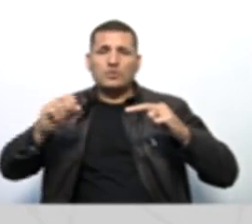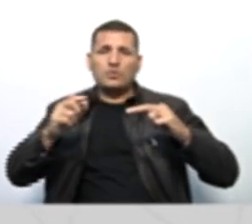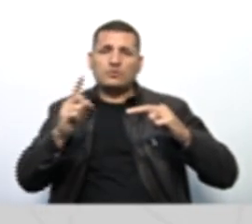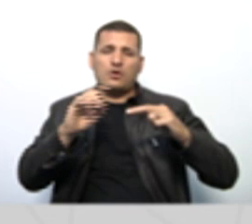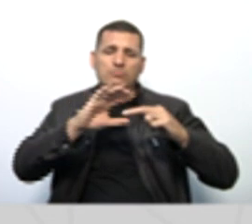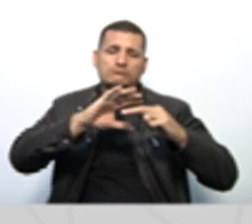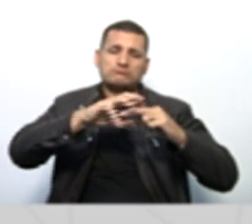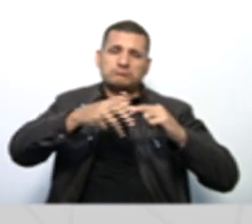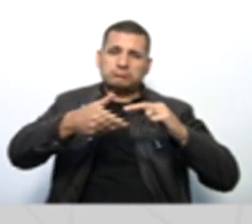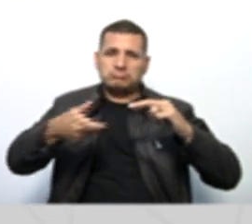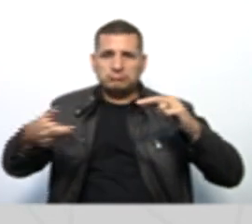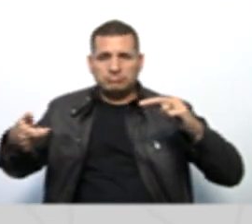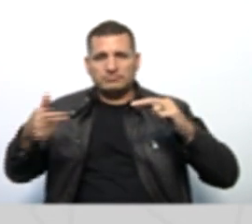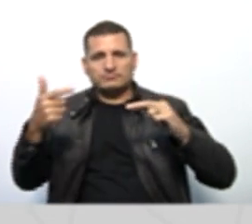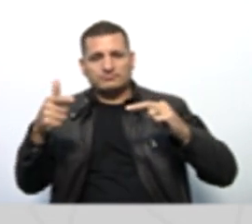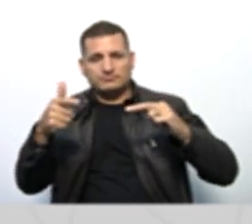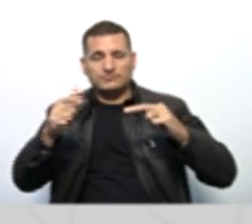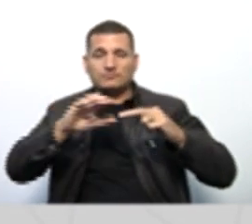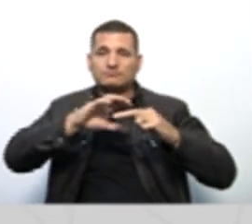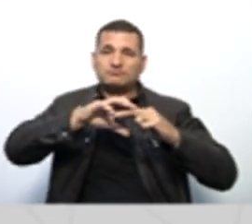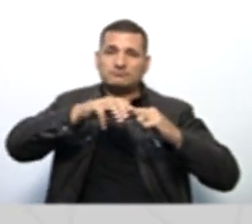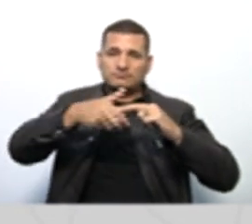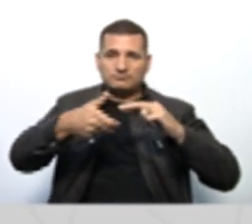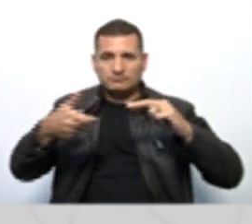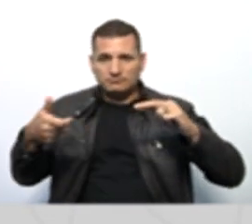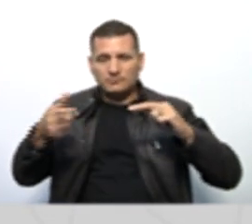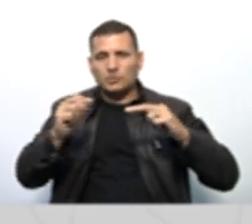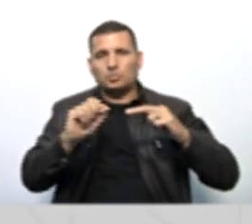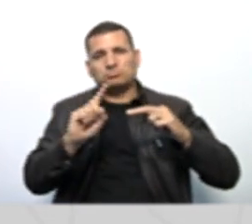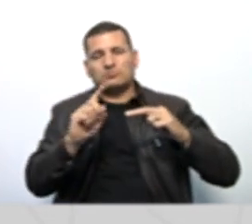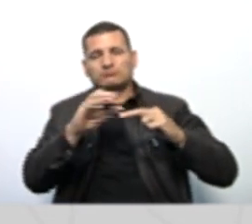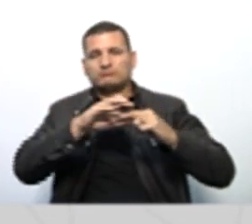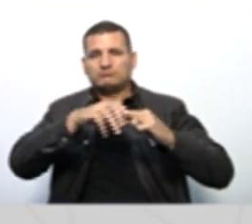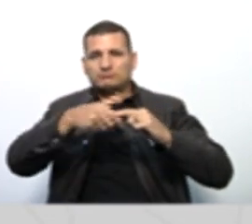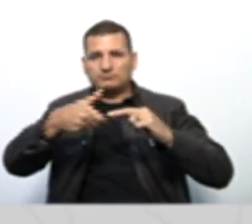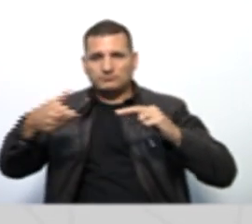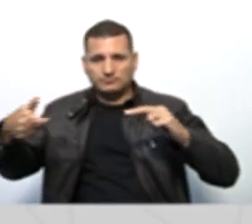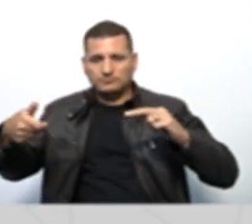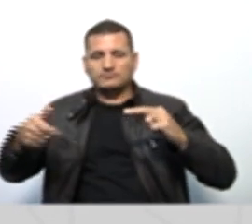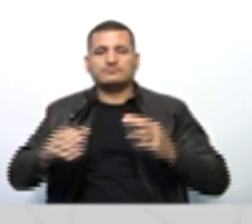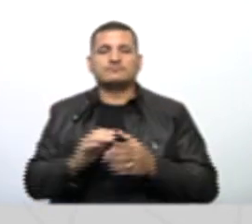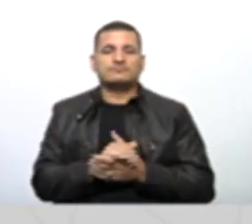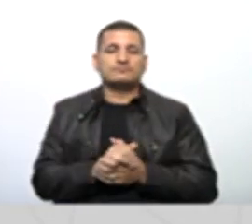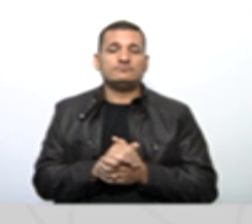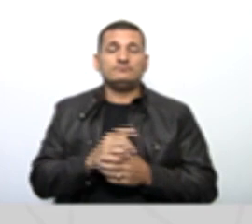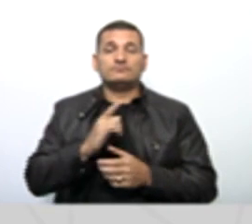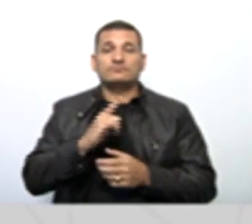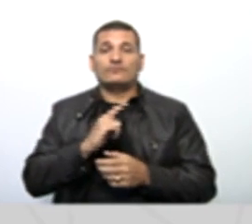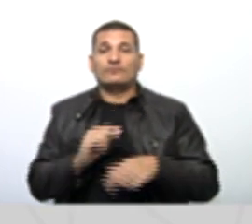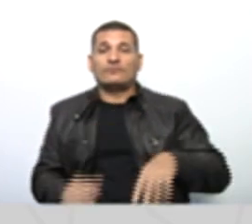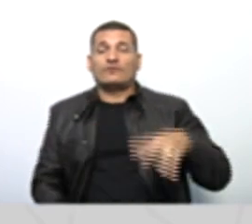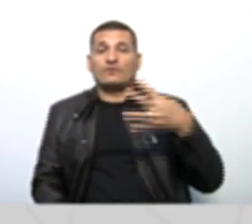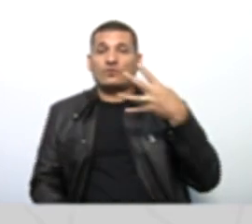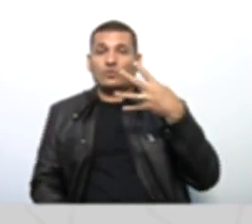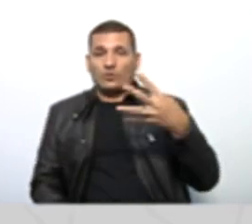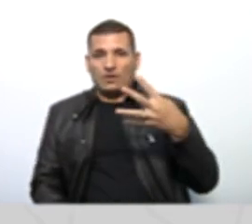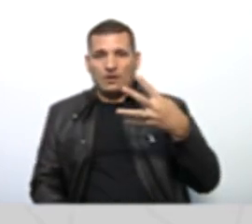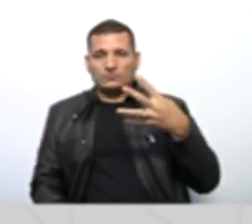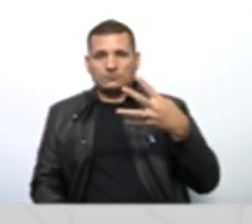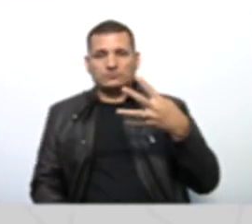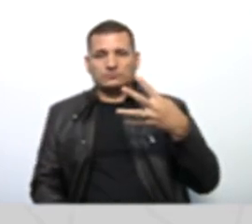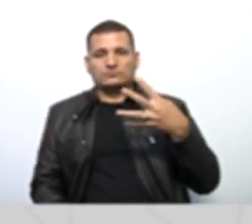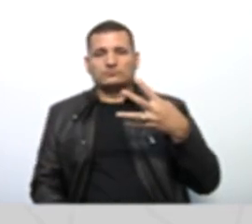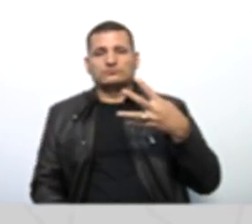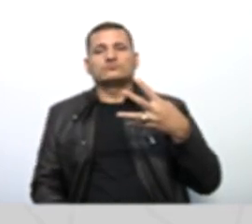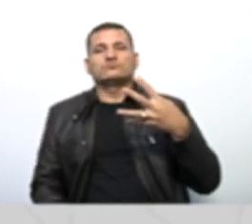essa opção pessoal blindado ou não blindado ok há quatro pares por cabo ou seja 4